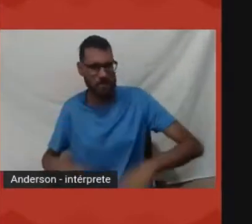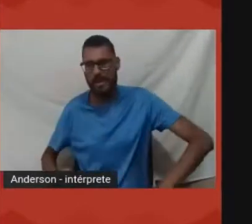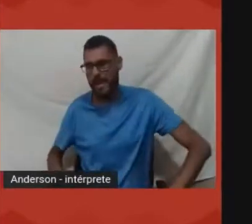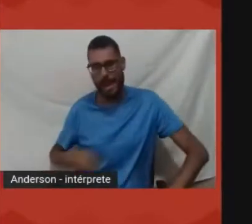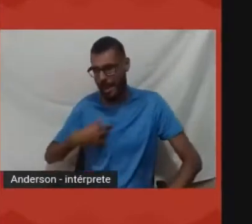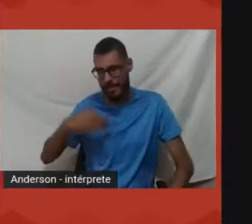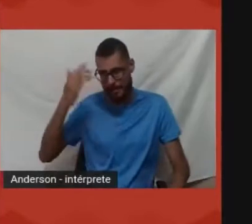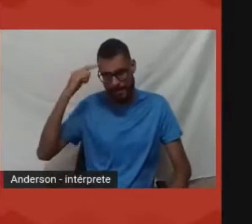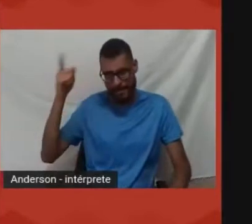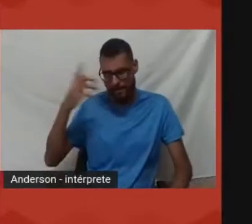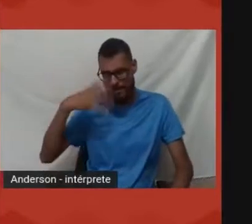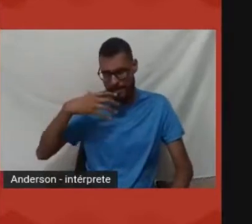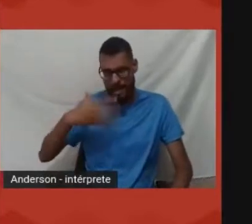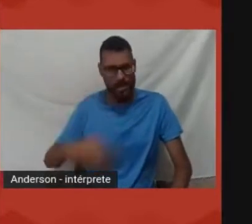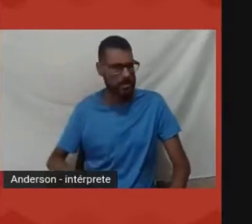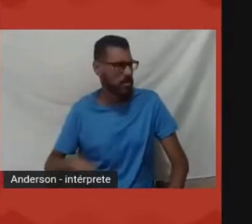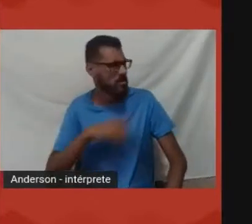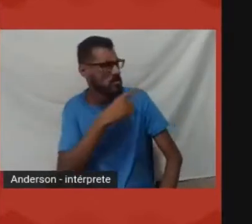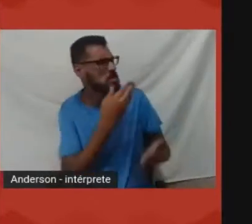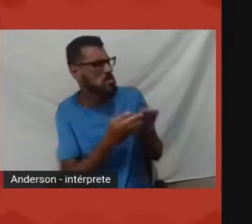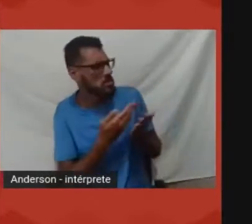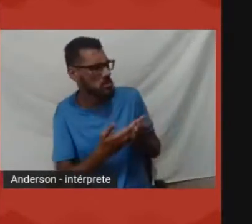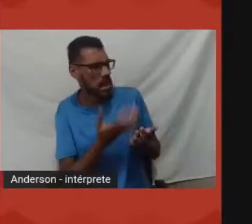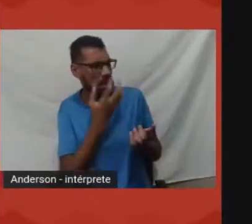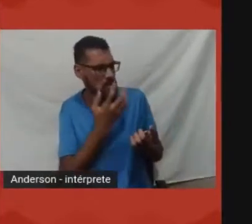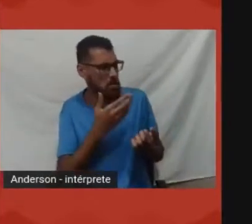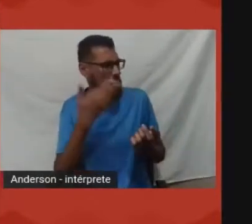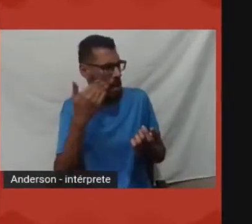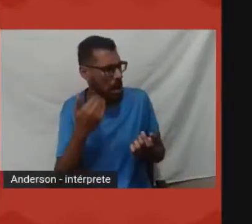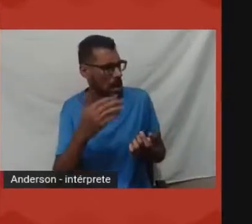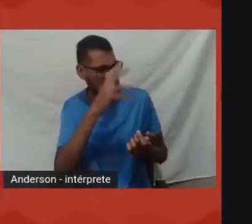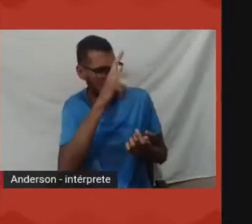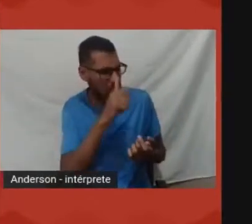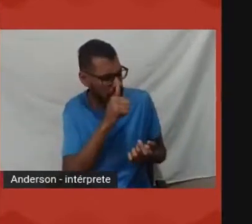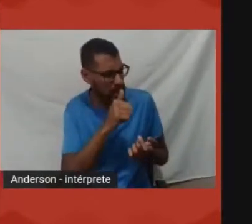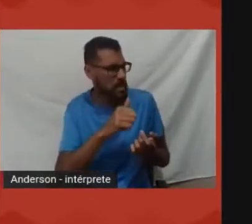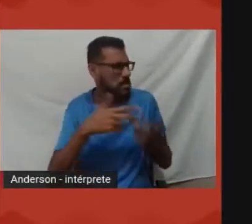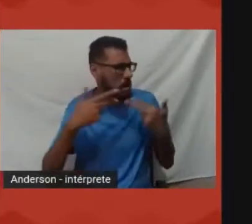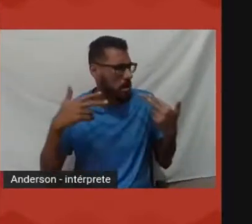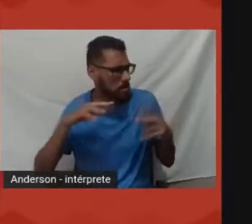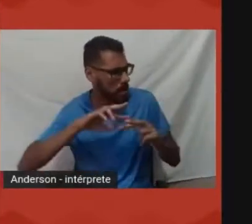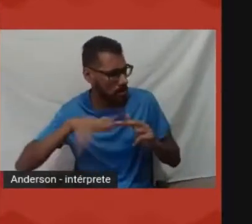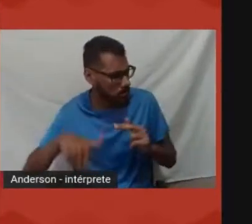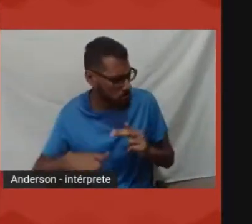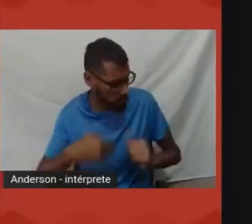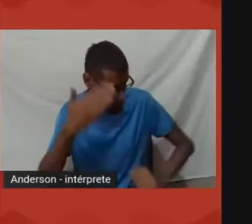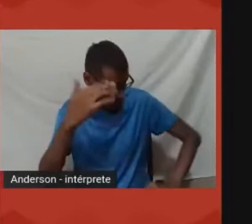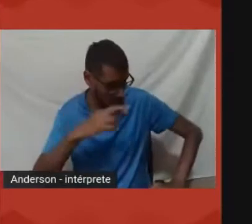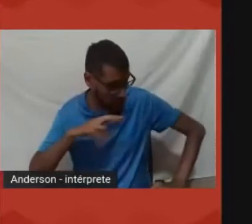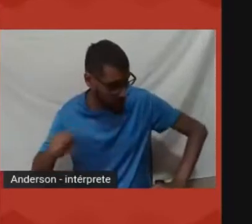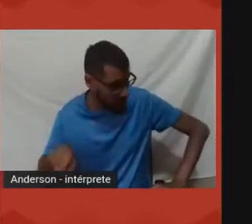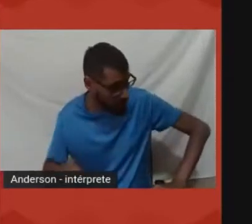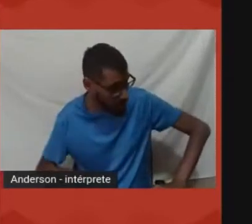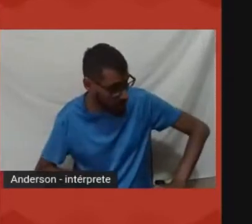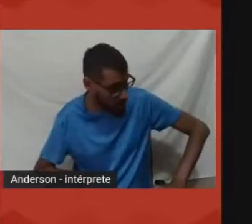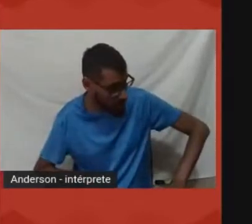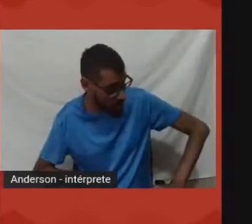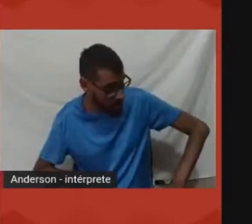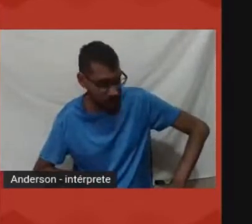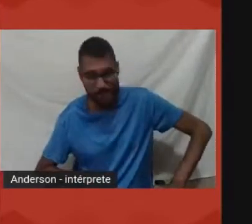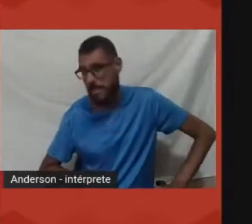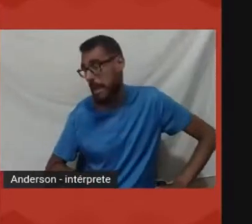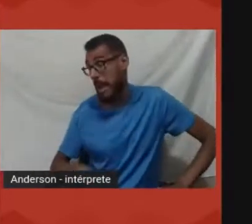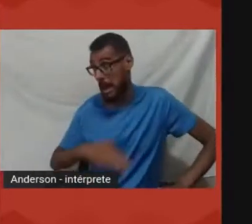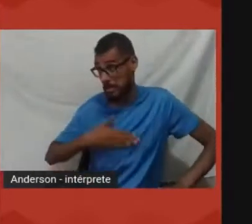Ah, você que estuda cachorro, gato, galinha e tudo quanto é bicho, sabe responder? Olha, na minha